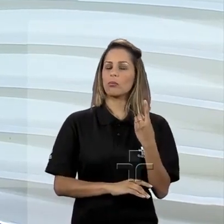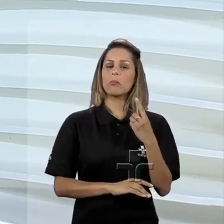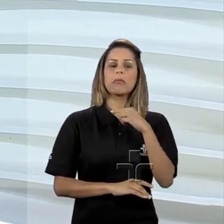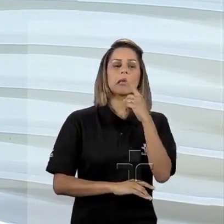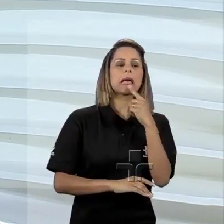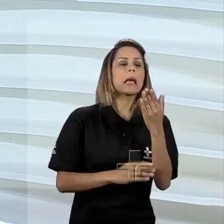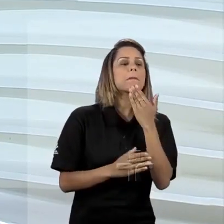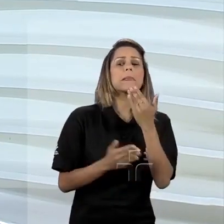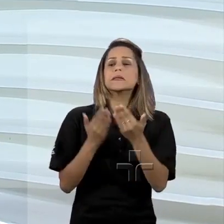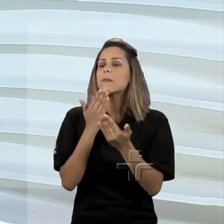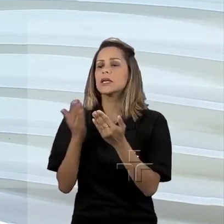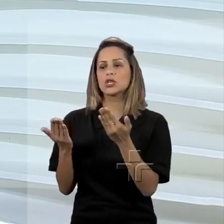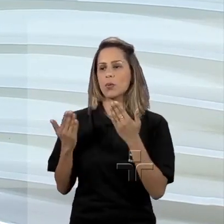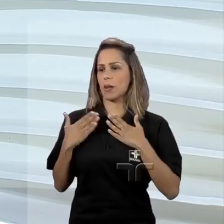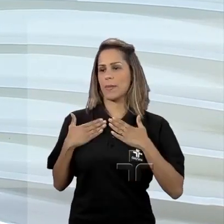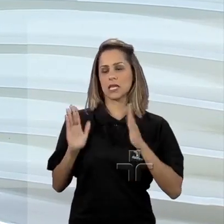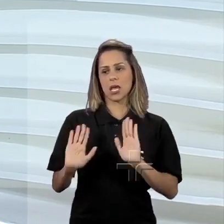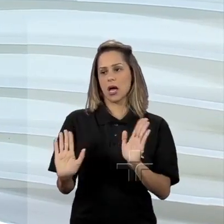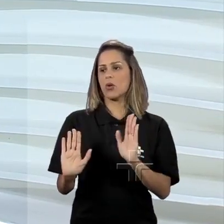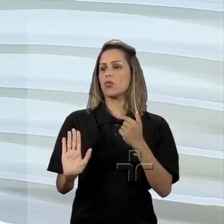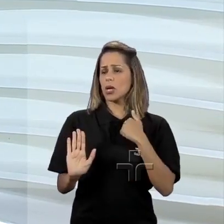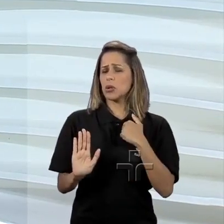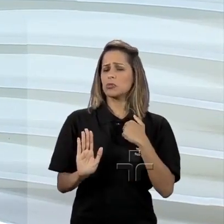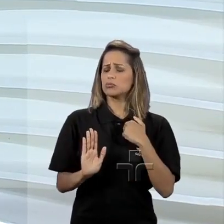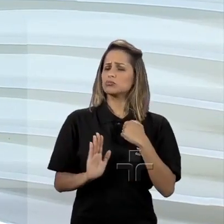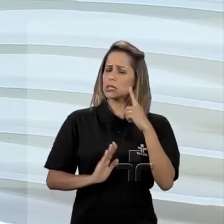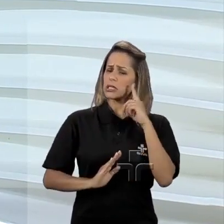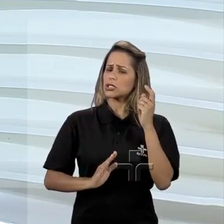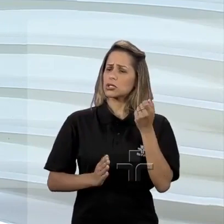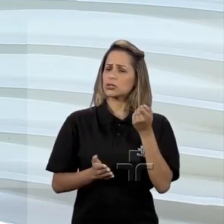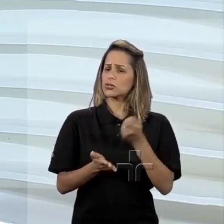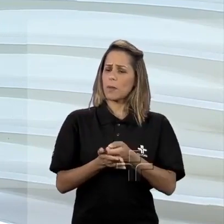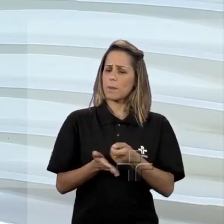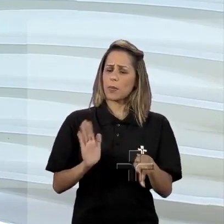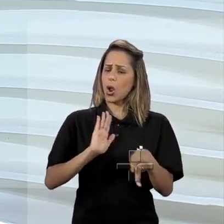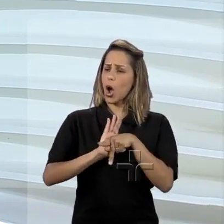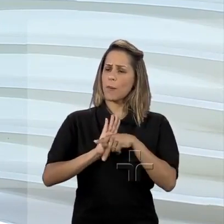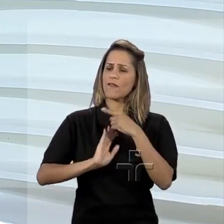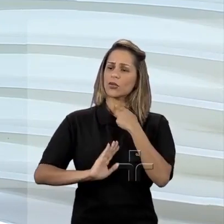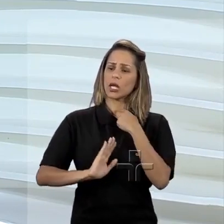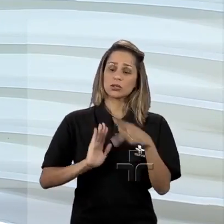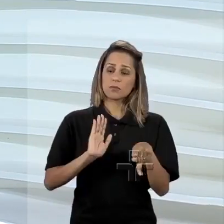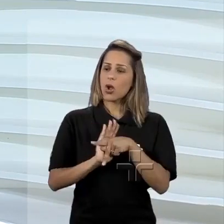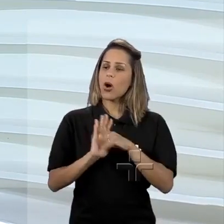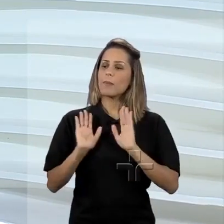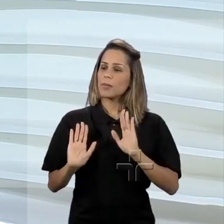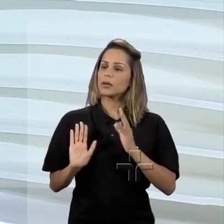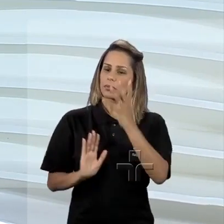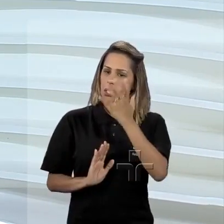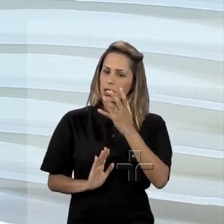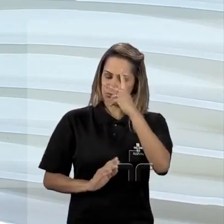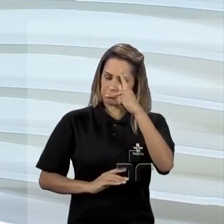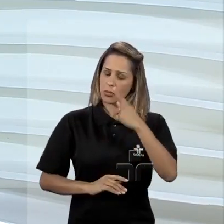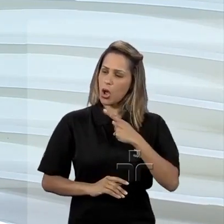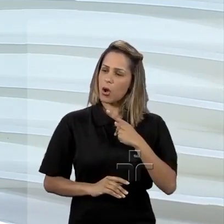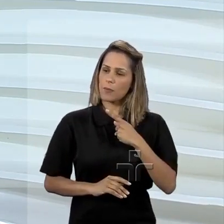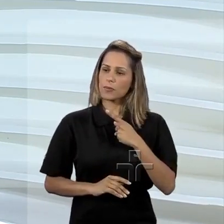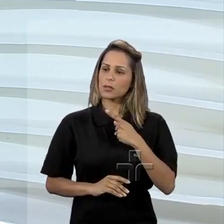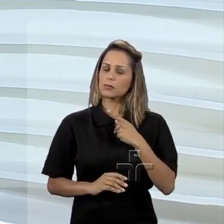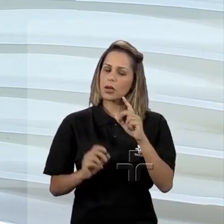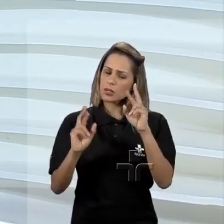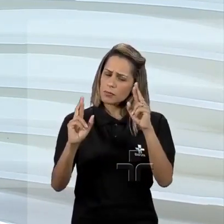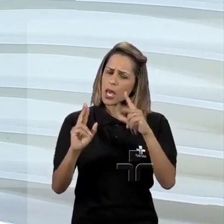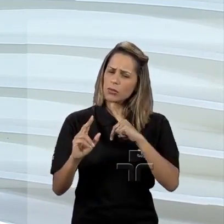eleição, sou filiado porque quis me filiar em 2001, quando ainda era empresário. Eu continuo no PSDB e espero poder contribuir com outras